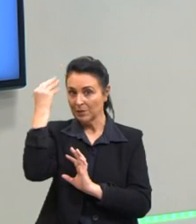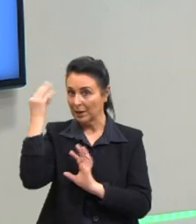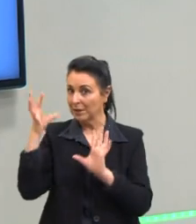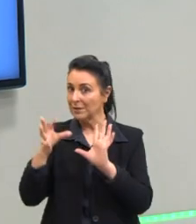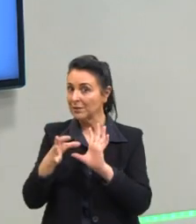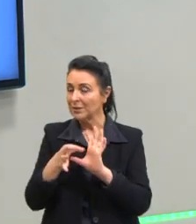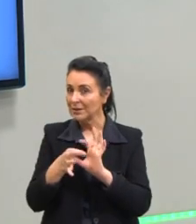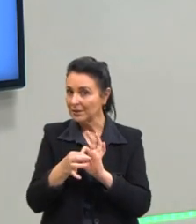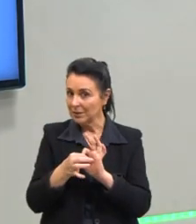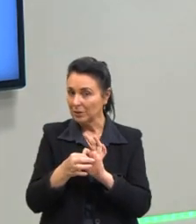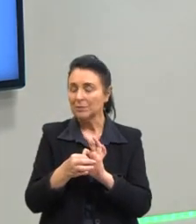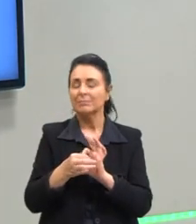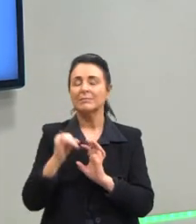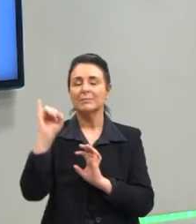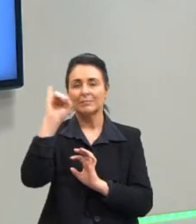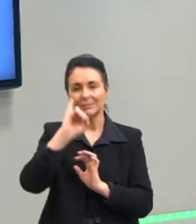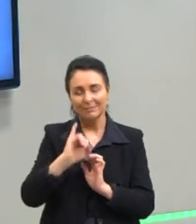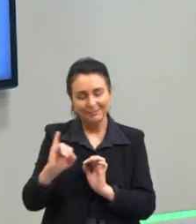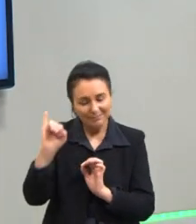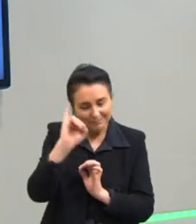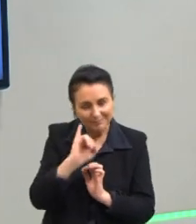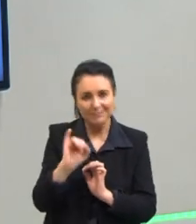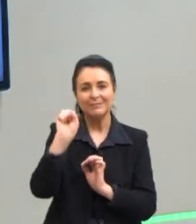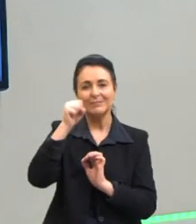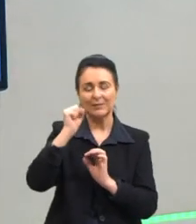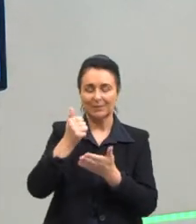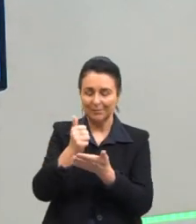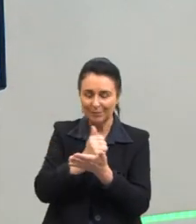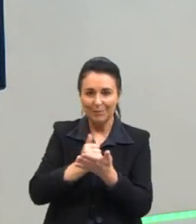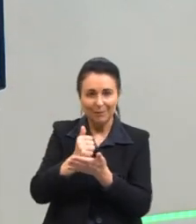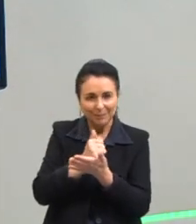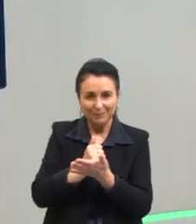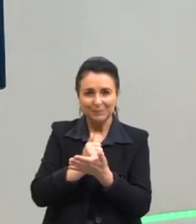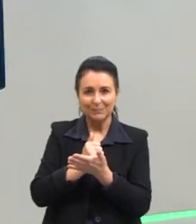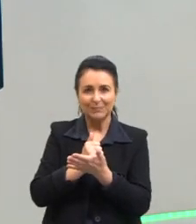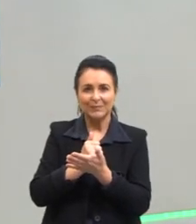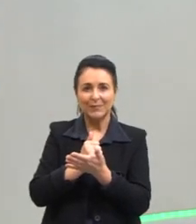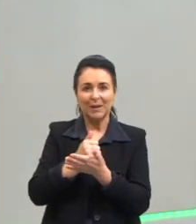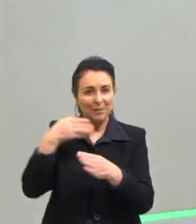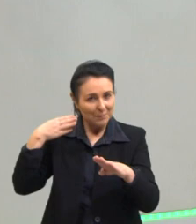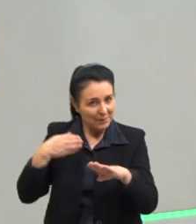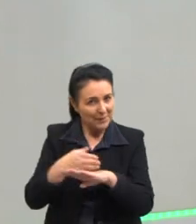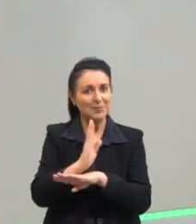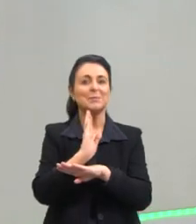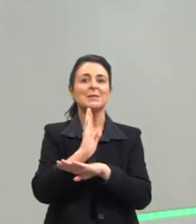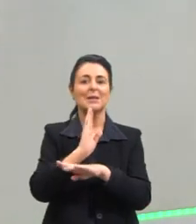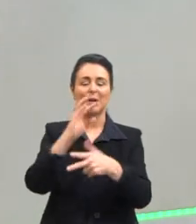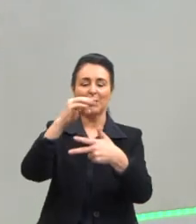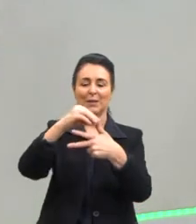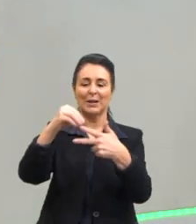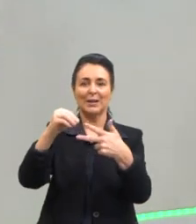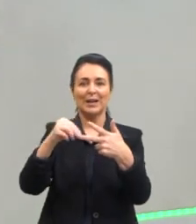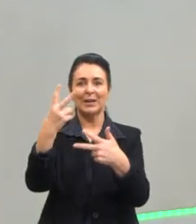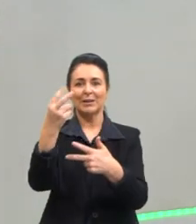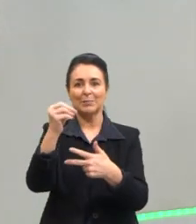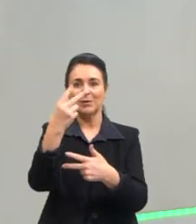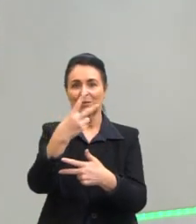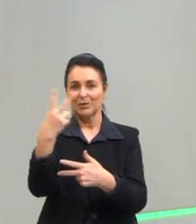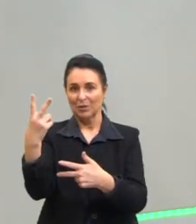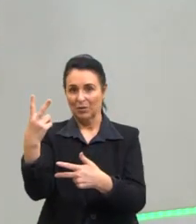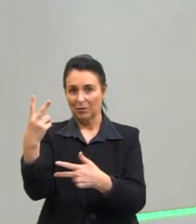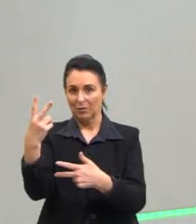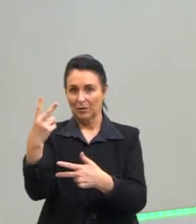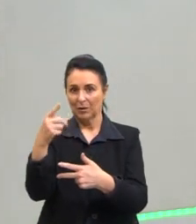os conectores interfrásicos são importantes são fundamentais parte o passar Enem 2020 dois